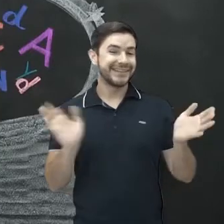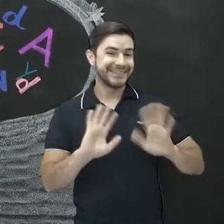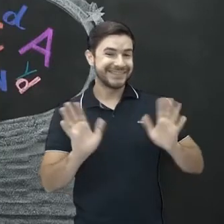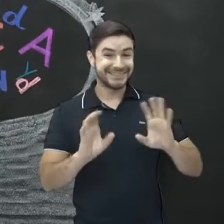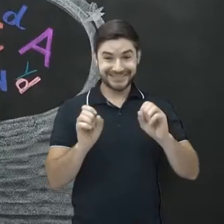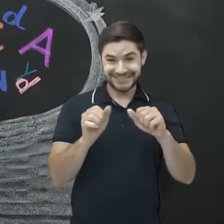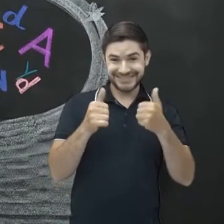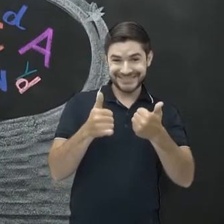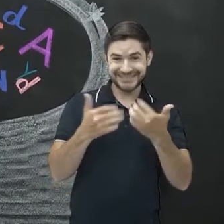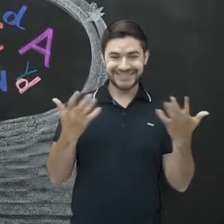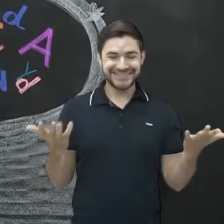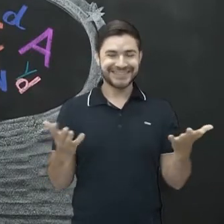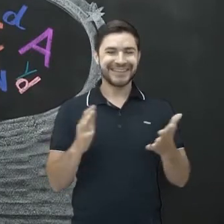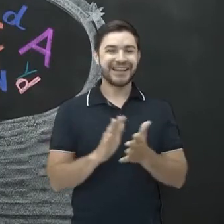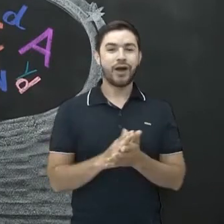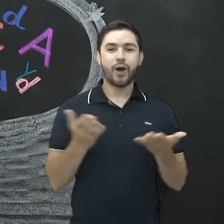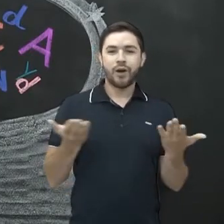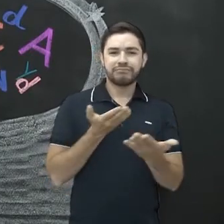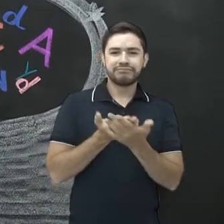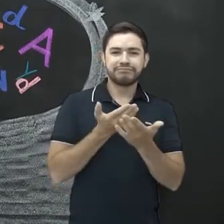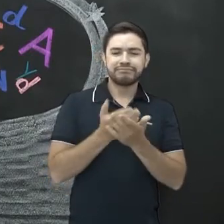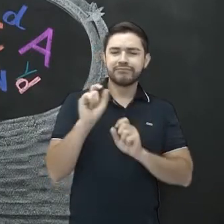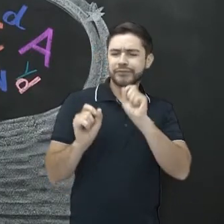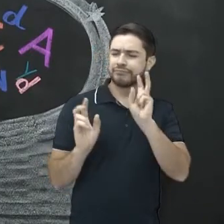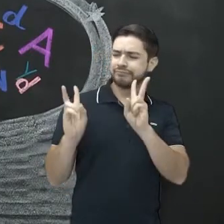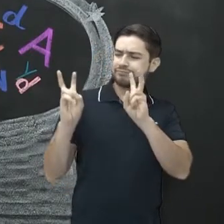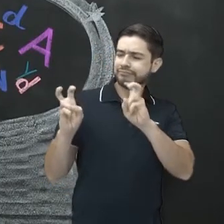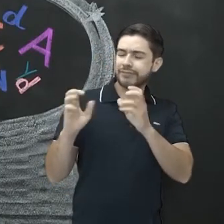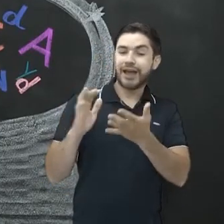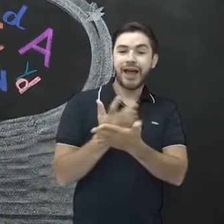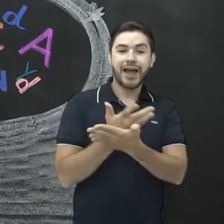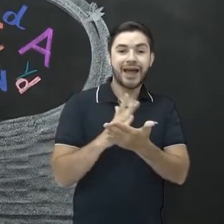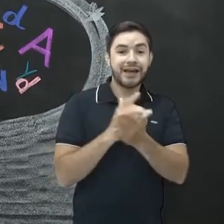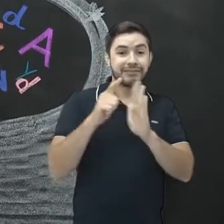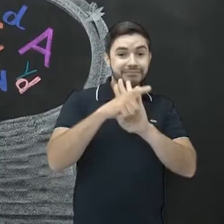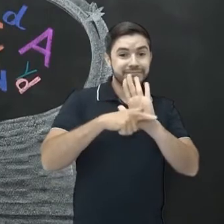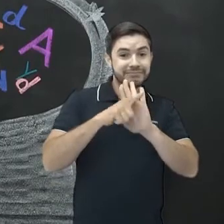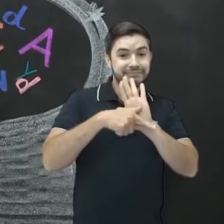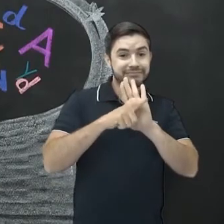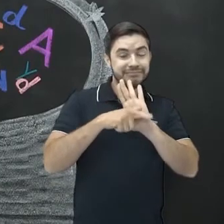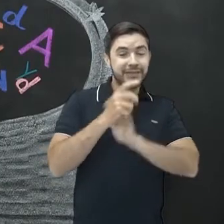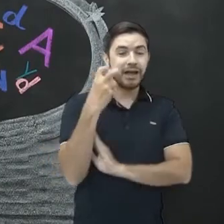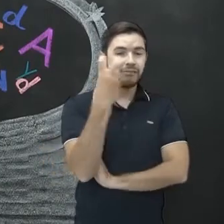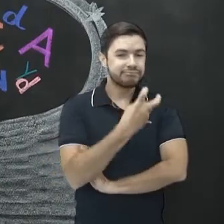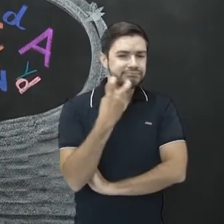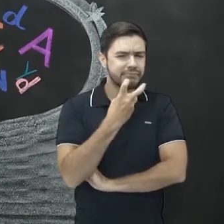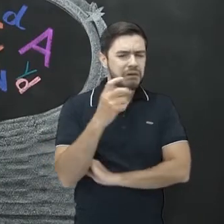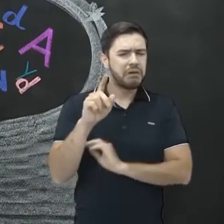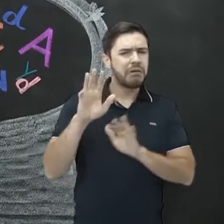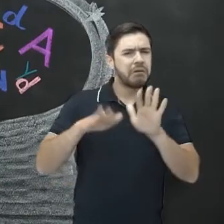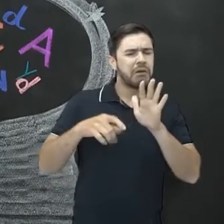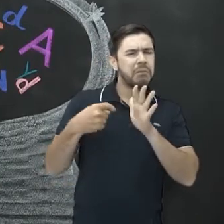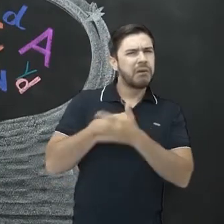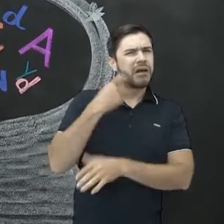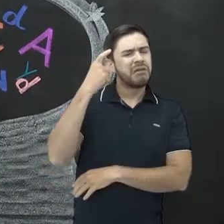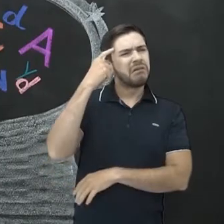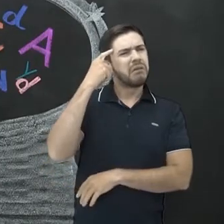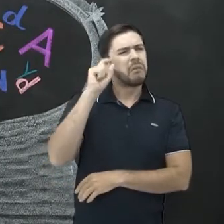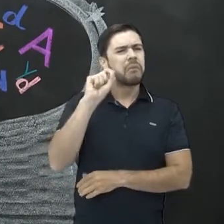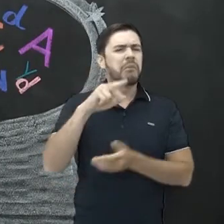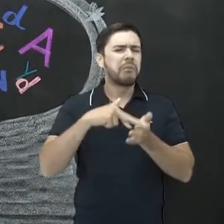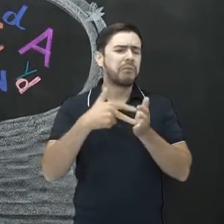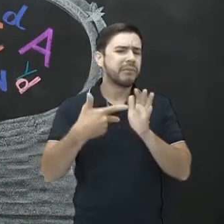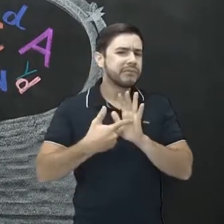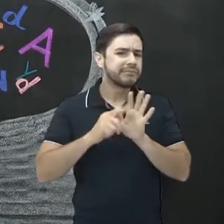Olá pessoal, tudo bem? Na aula de hoje a gente vai falar sobre alguns gêneros orais. Aí você pode estar se perguntando, o que é que são gêneros, né?